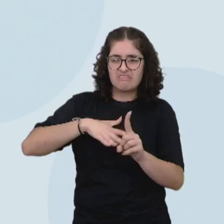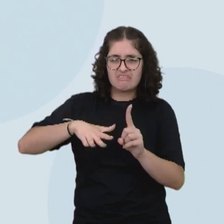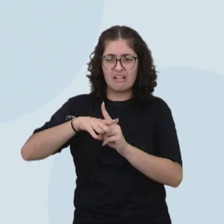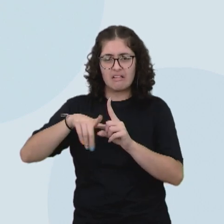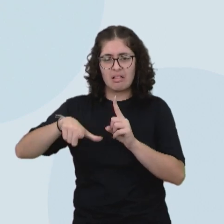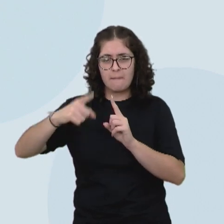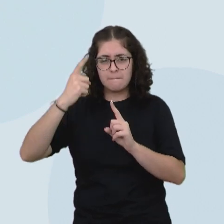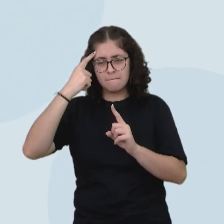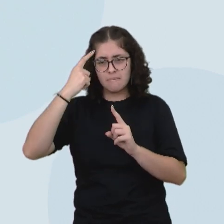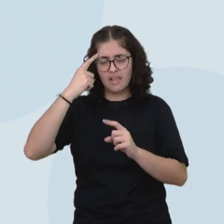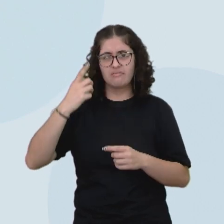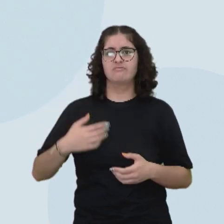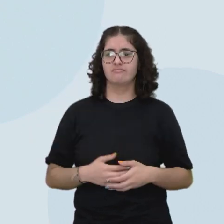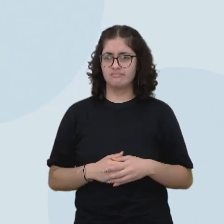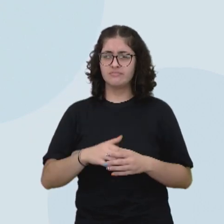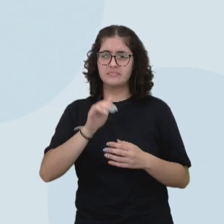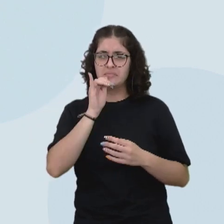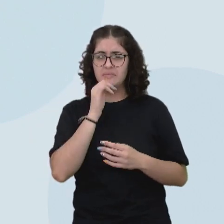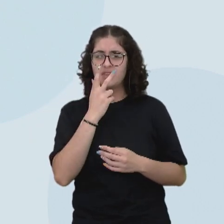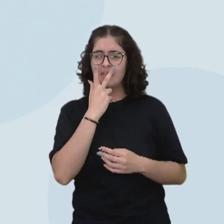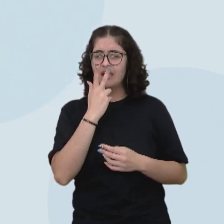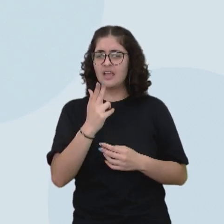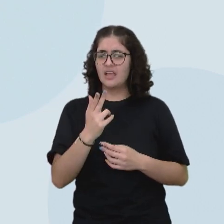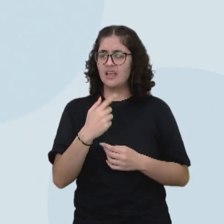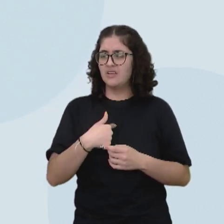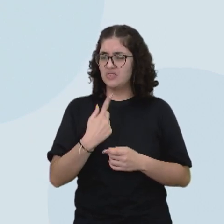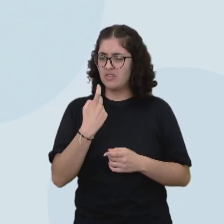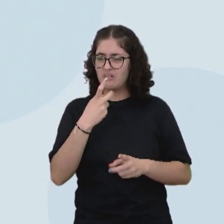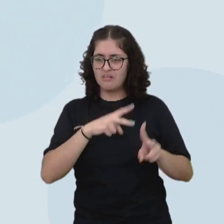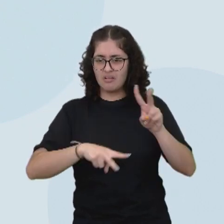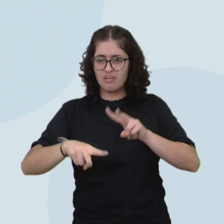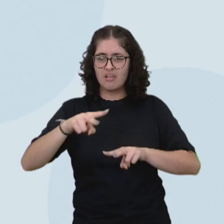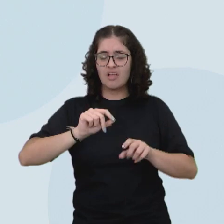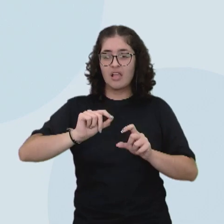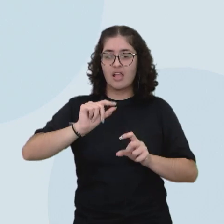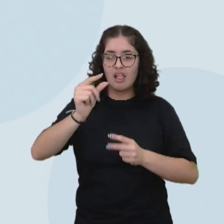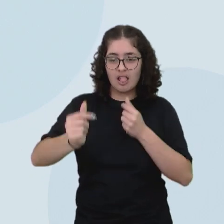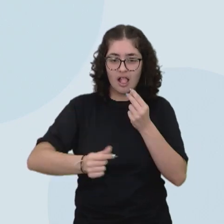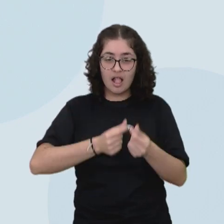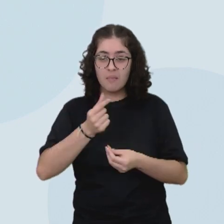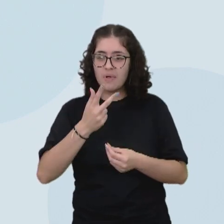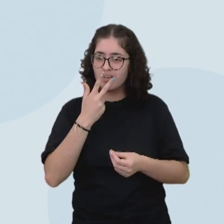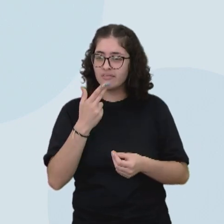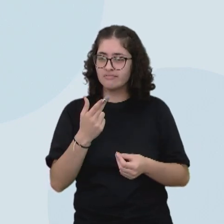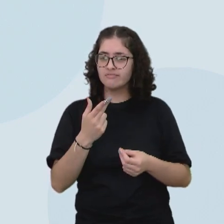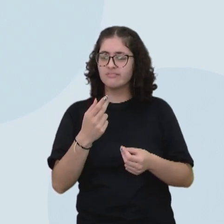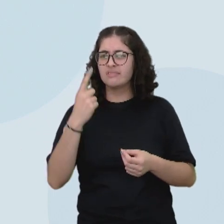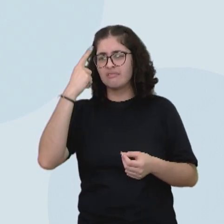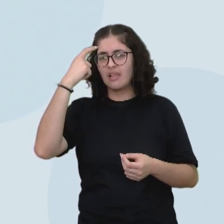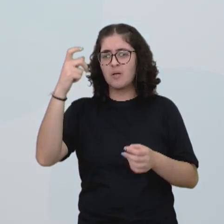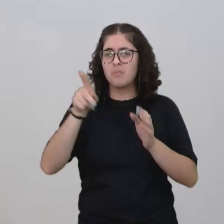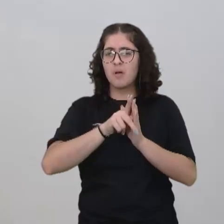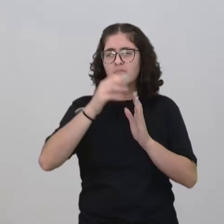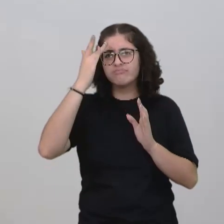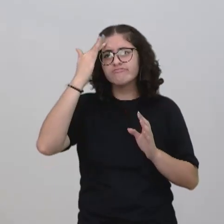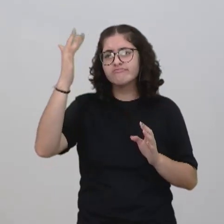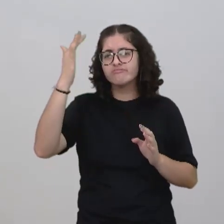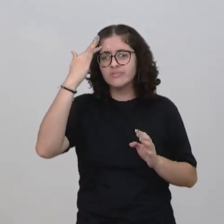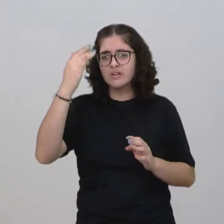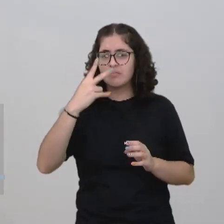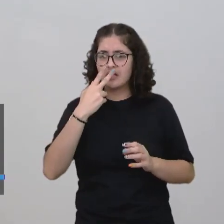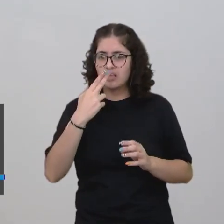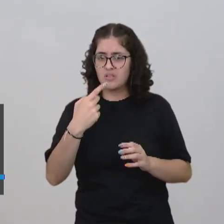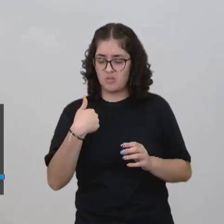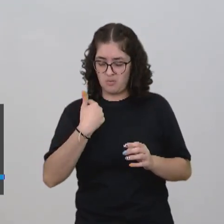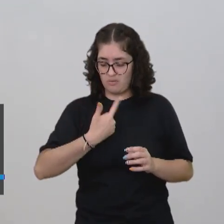é isso, às vezes a gente fica numa visão muito individualizada, que é o que o capitalismo traz muito, né? O capitalismo ele tem essa ideia da gente ser cada vez